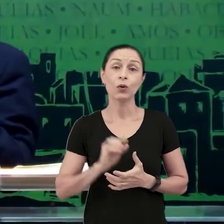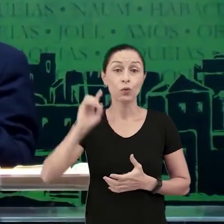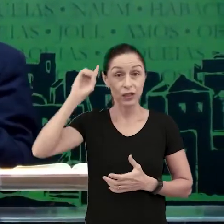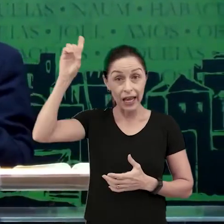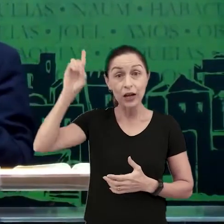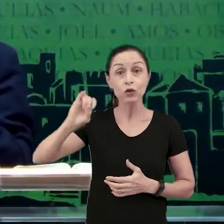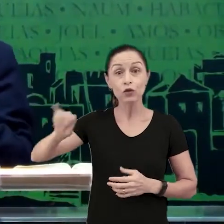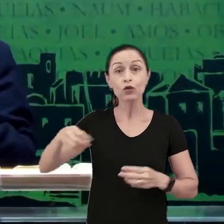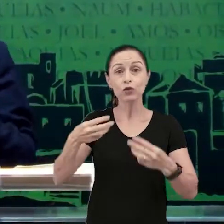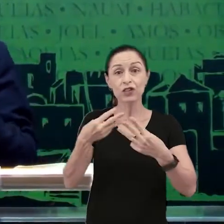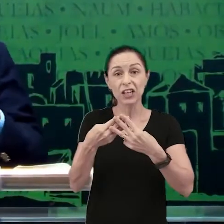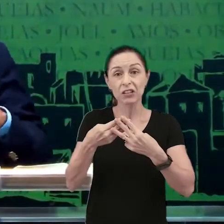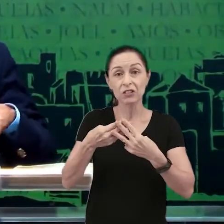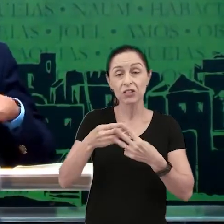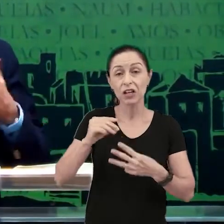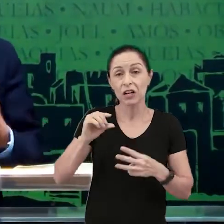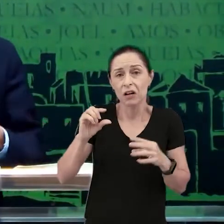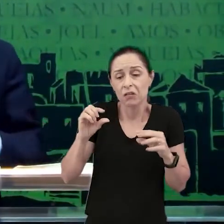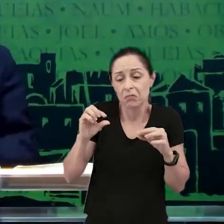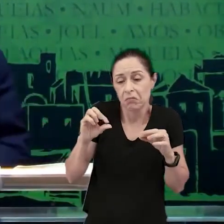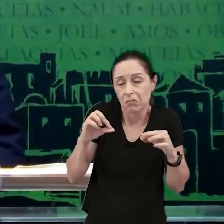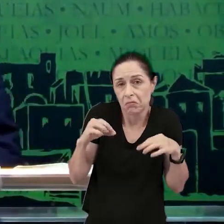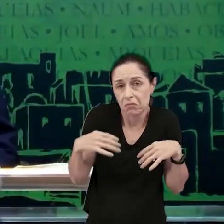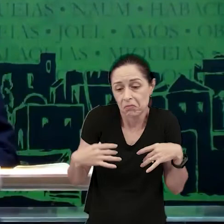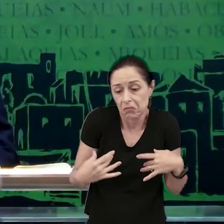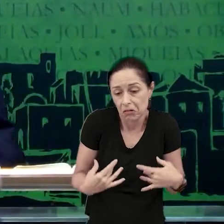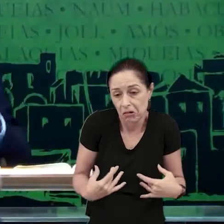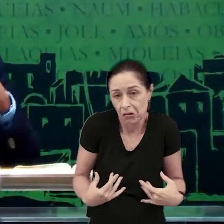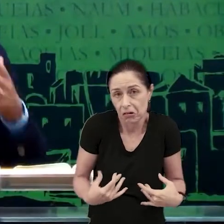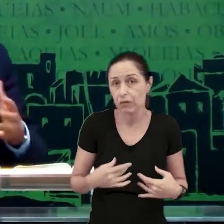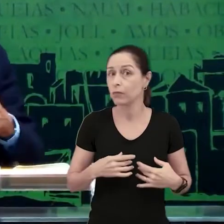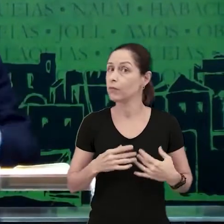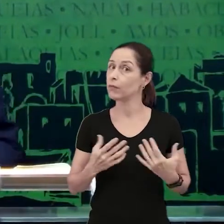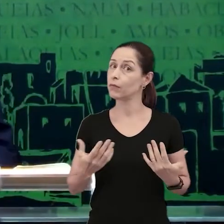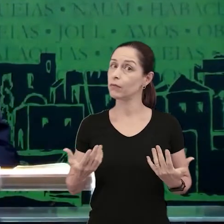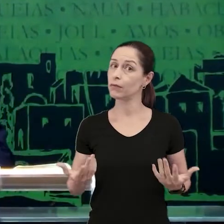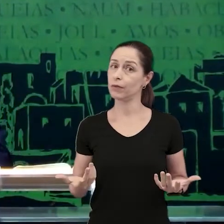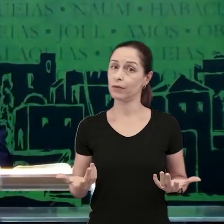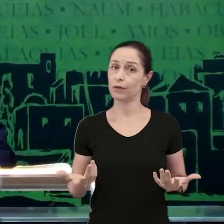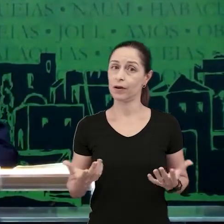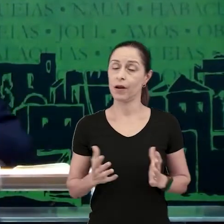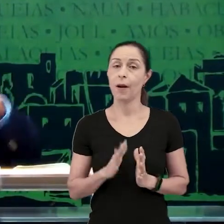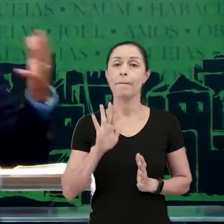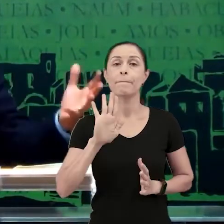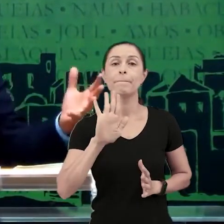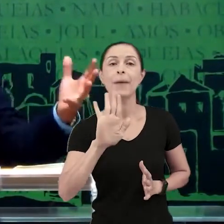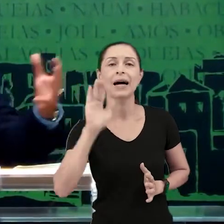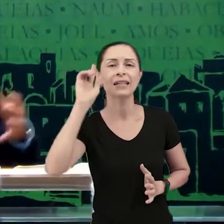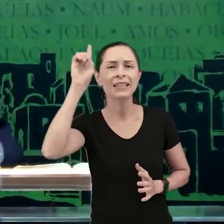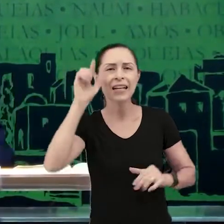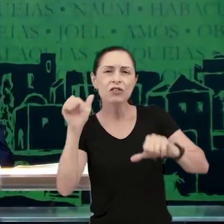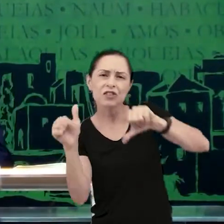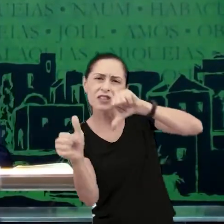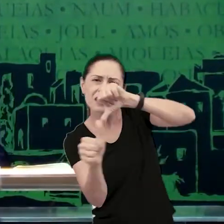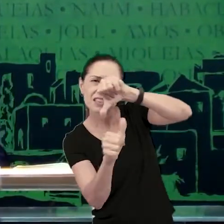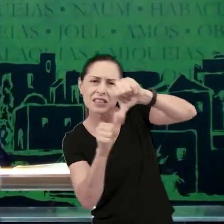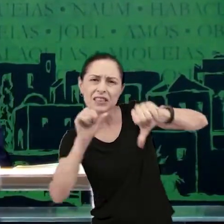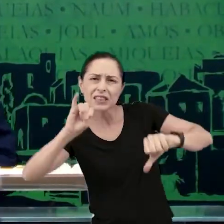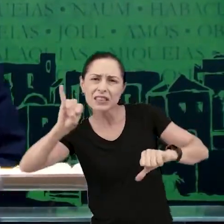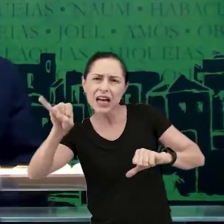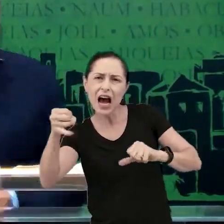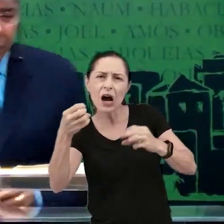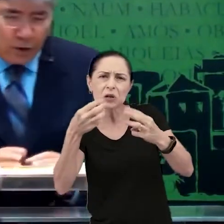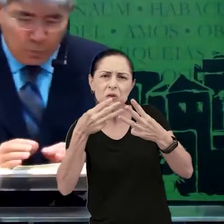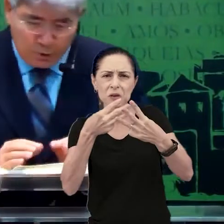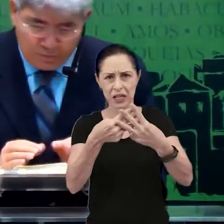Mas agora, diante da libertação de Judá, da restauração de Judá, da ampliação dos horizontes de